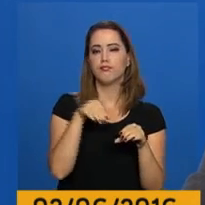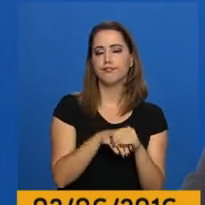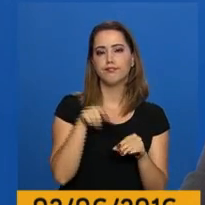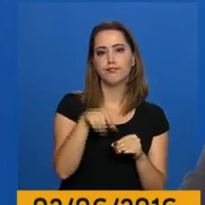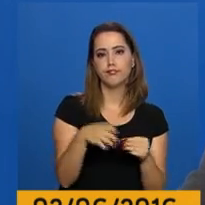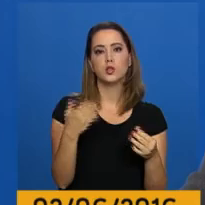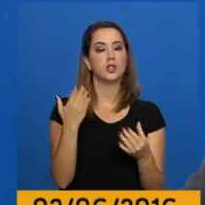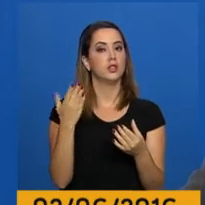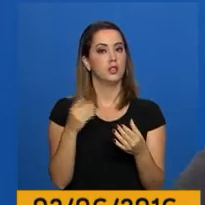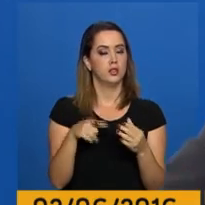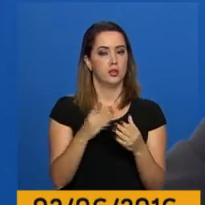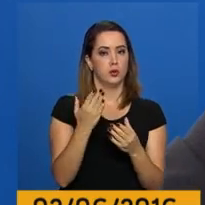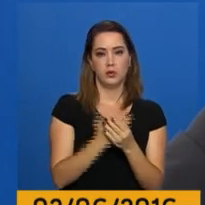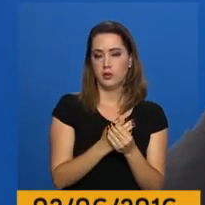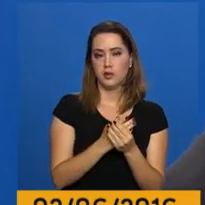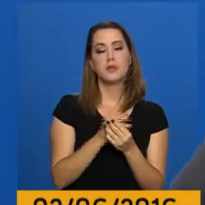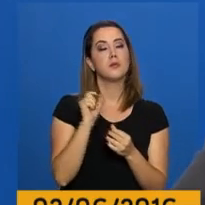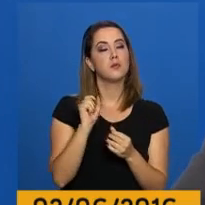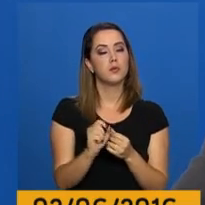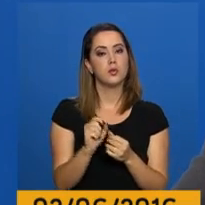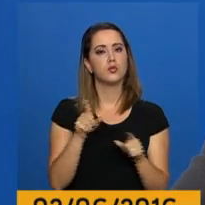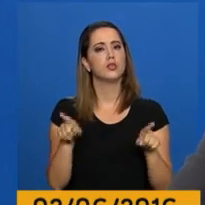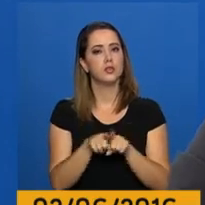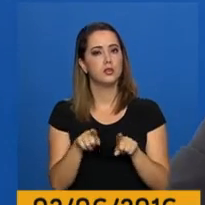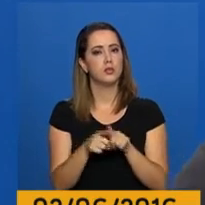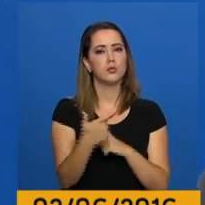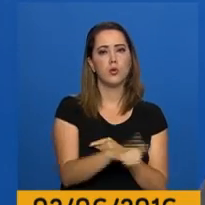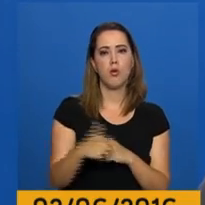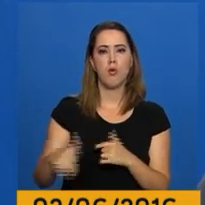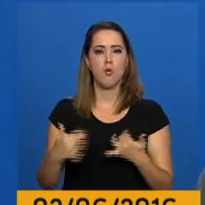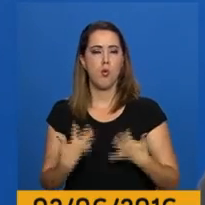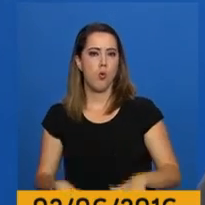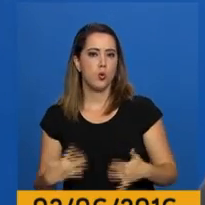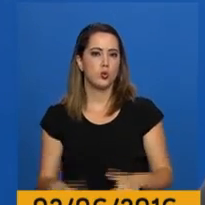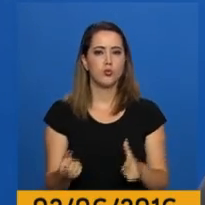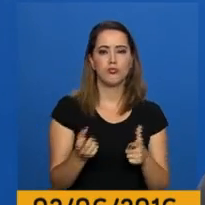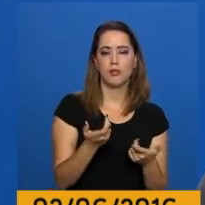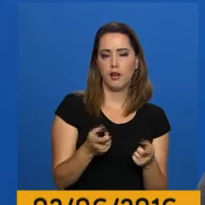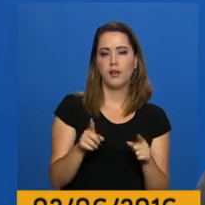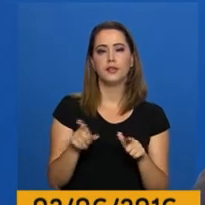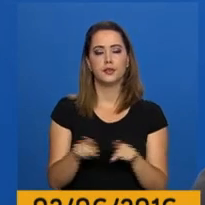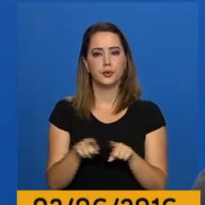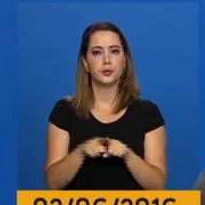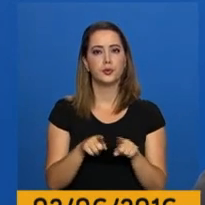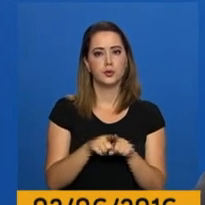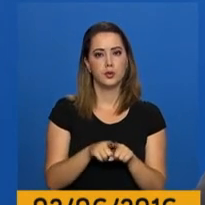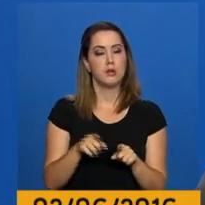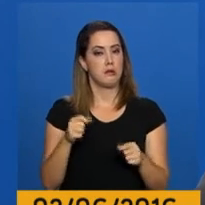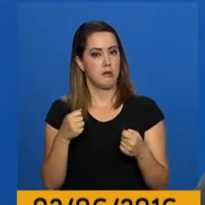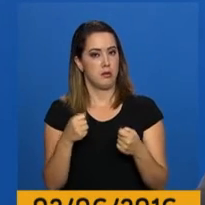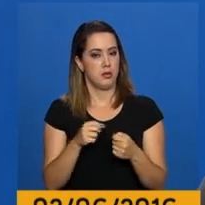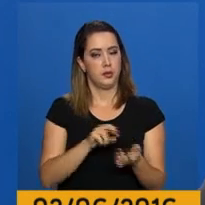Assim também as outras despesas que compõem as despesas obrigatórias e as despesas discricionárias